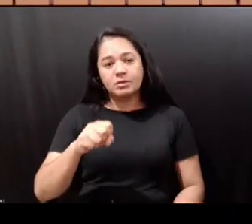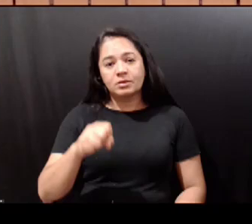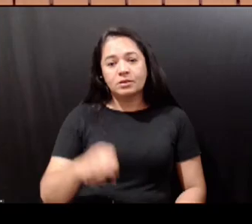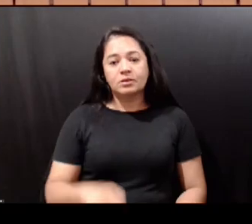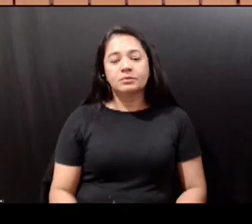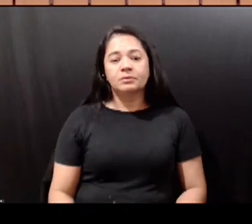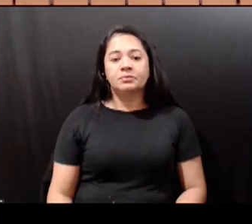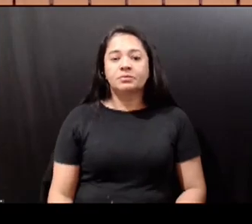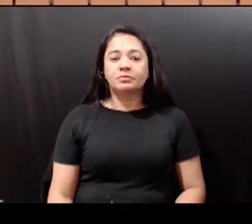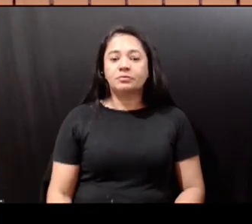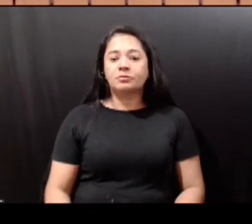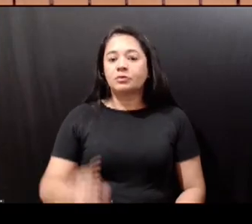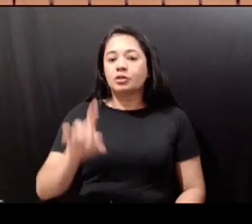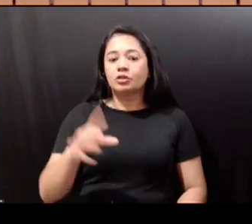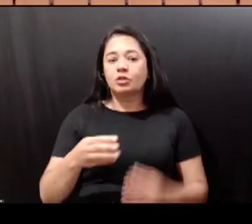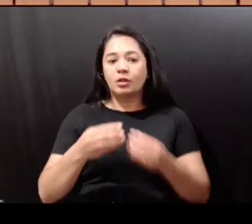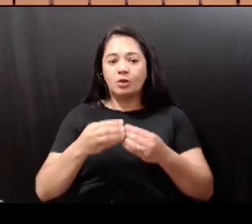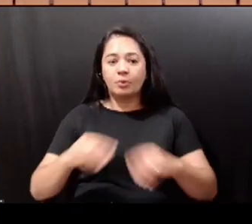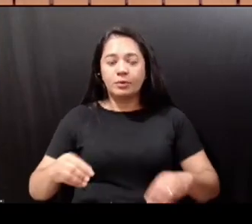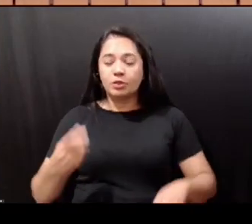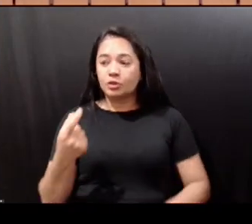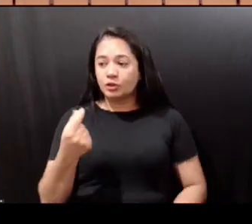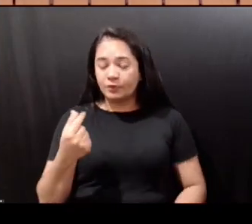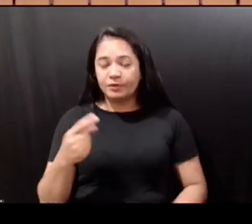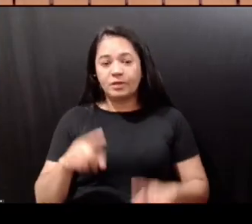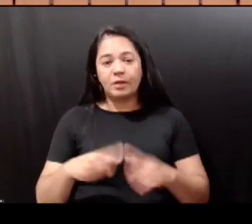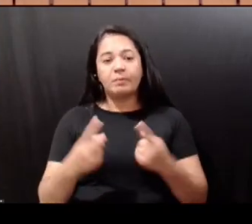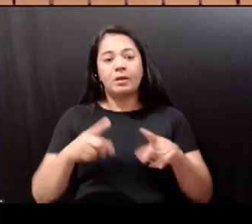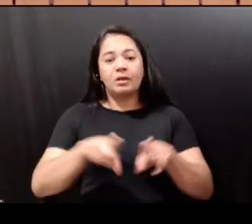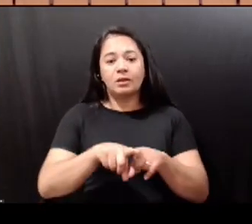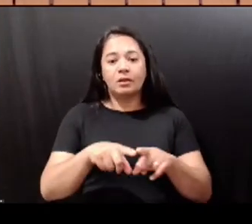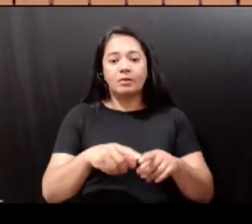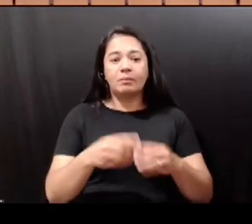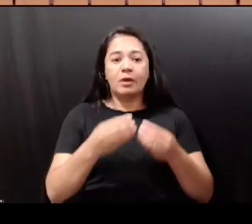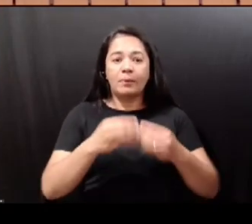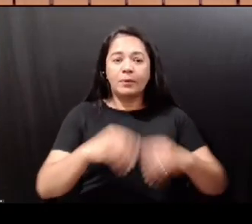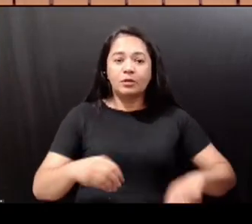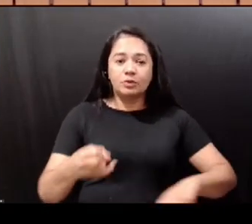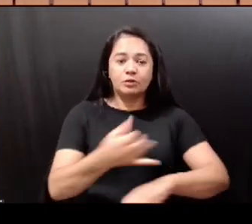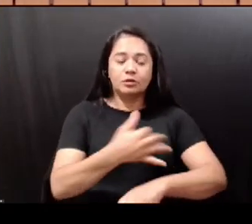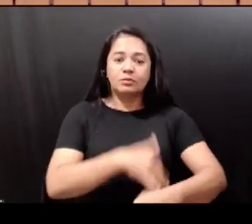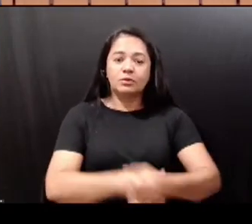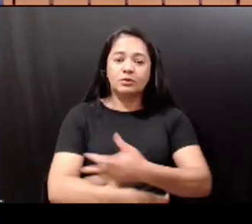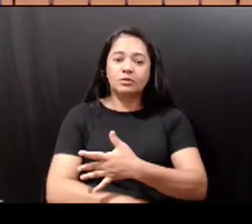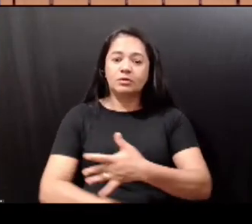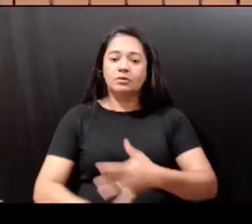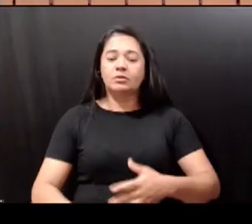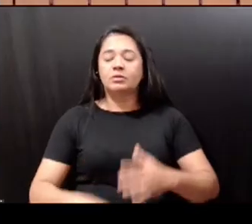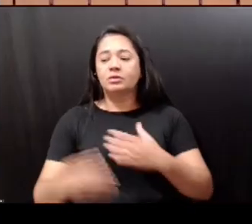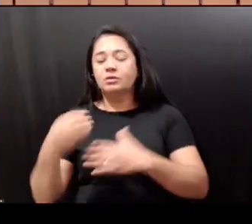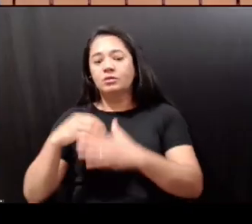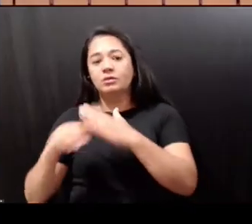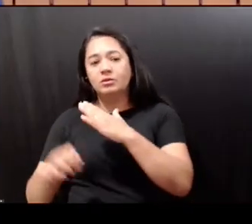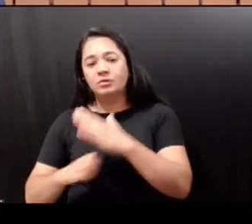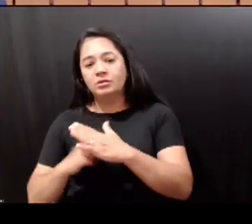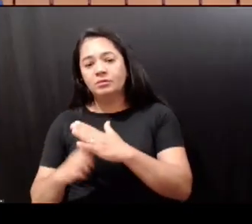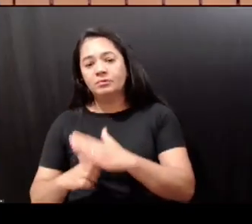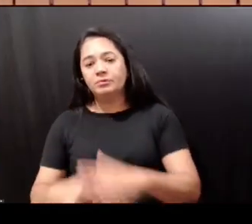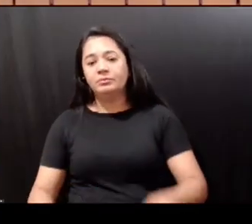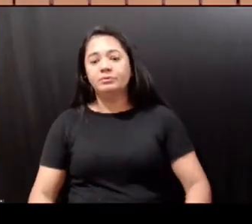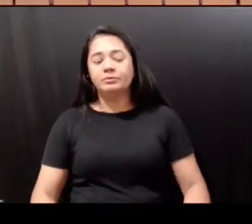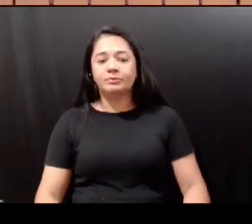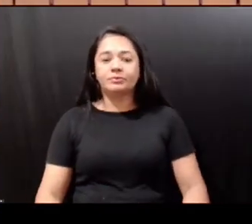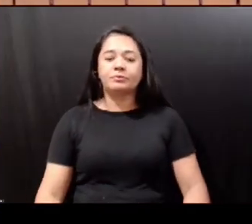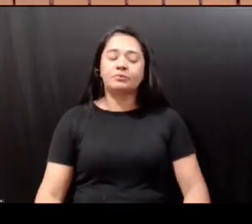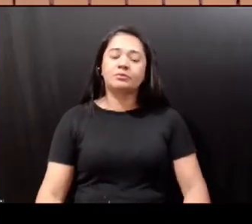no prejuízo financeiro, mas também num prejuízo emocional, num prejuízo na empresa, num prejuízo, seja qual ele for. Então,